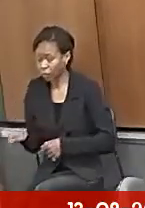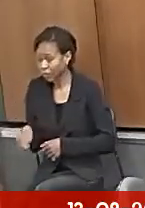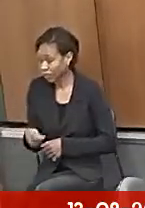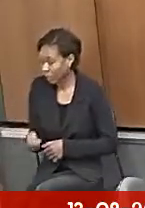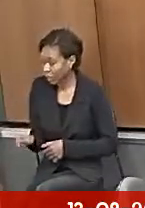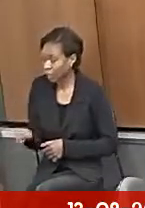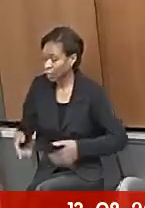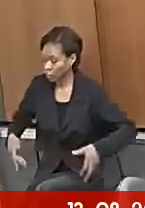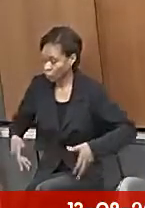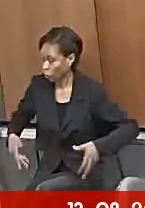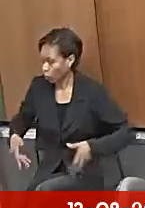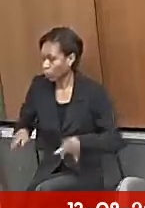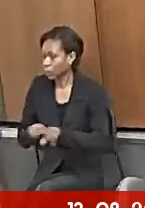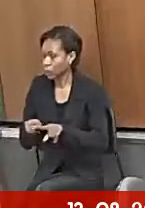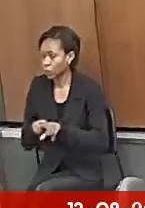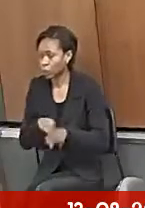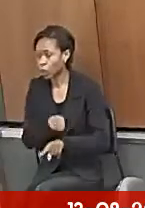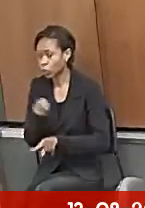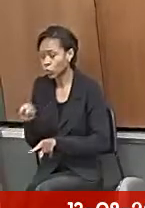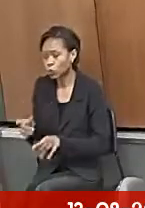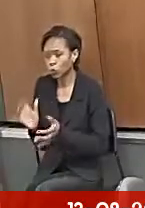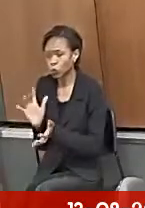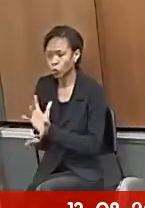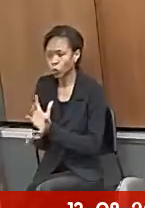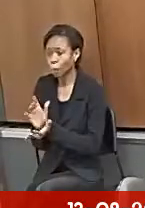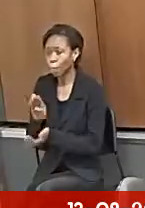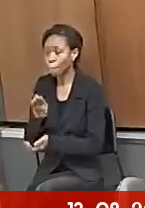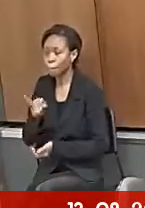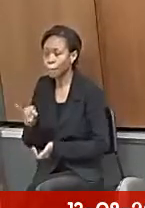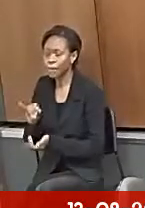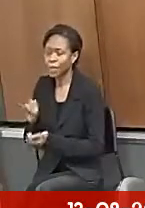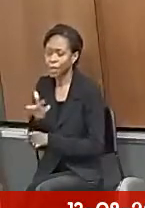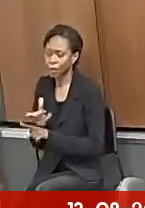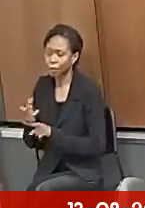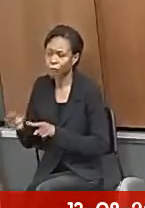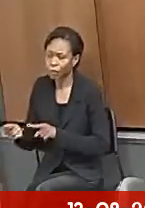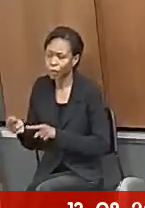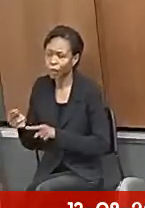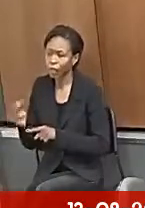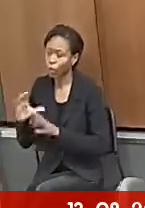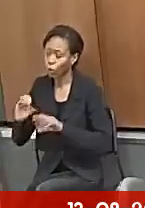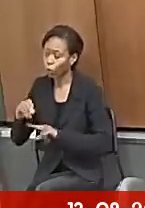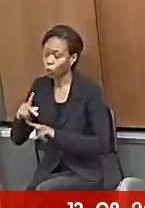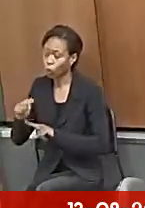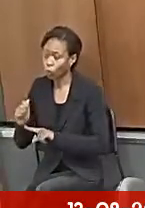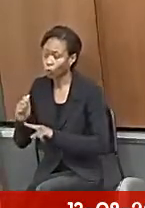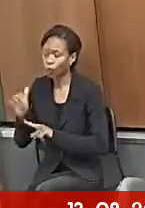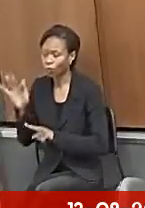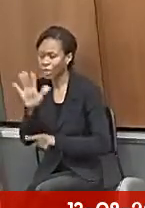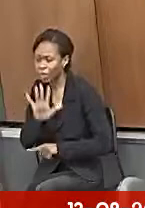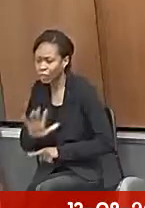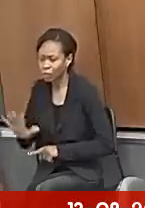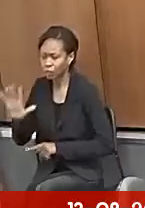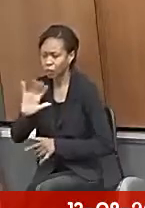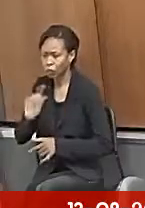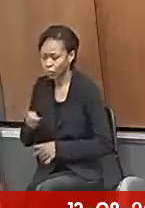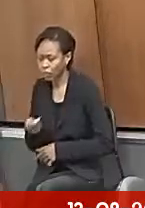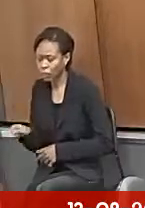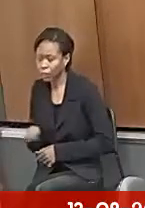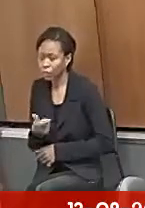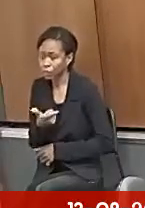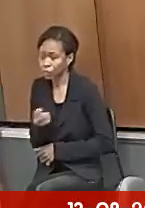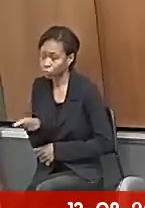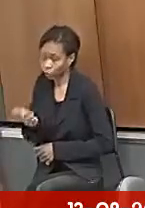para atleta também da equipe bicampeã da copa das federações de tênis em cadeira de rodas de 2019